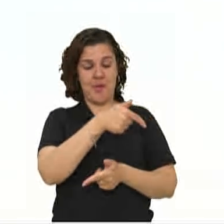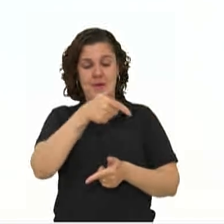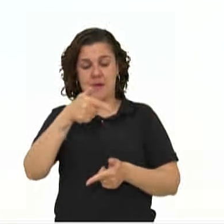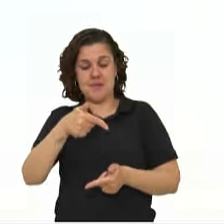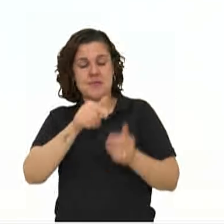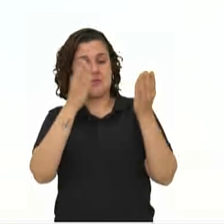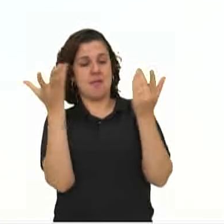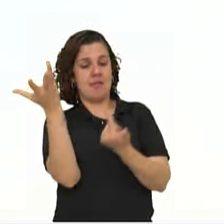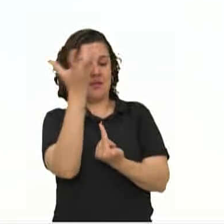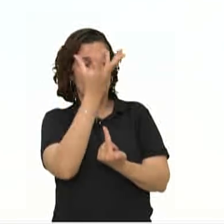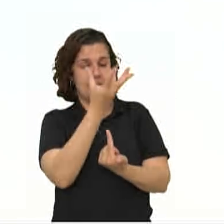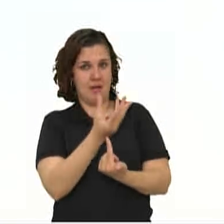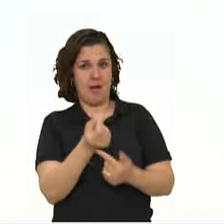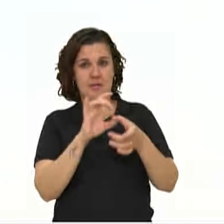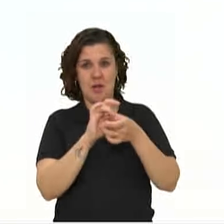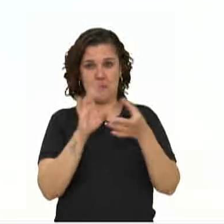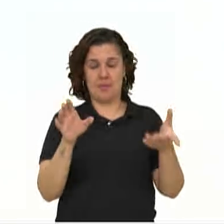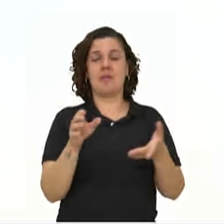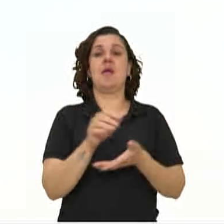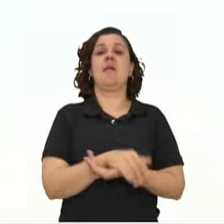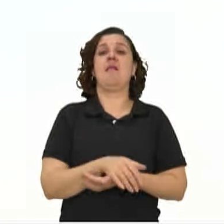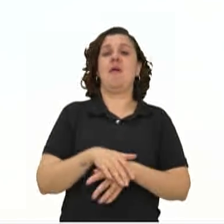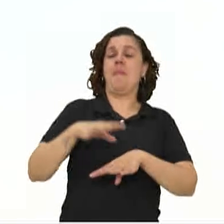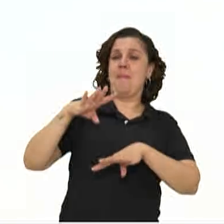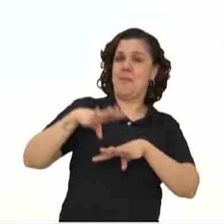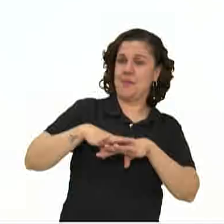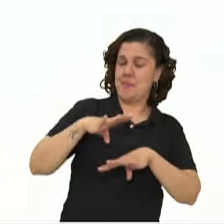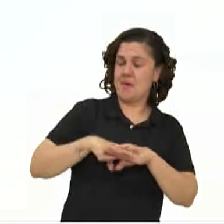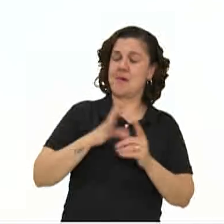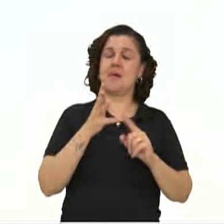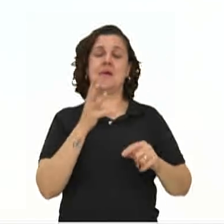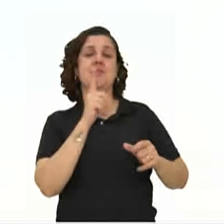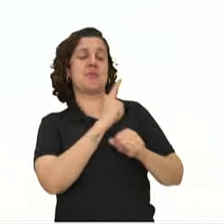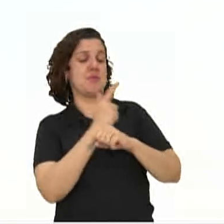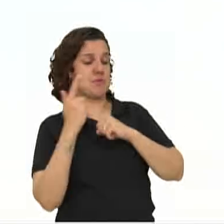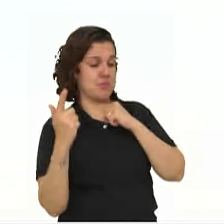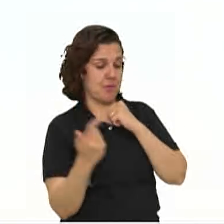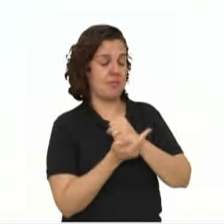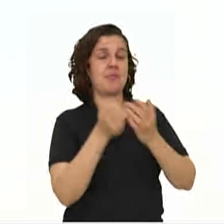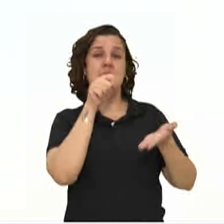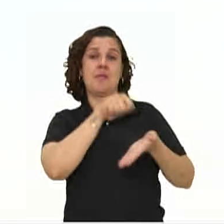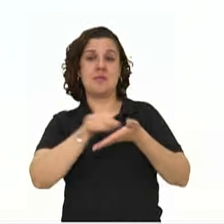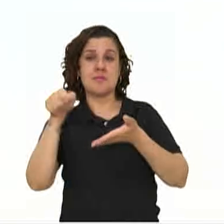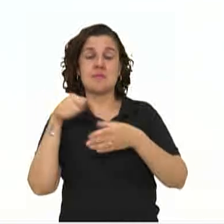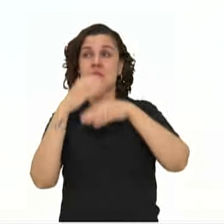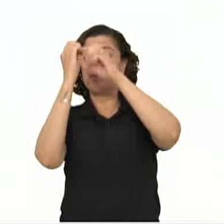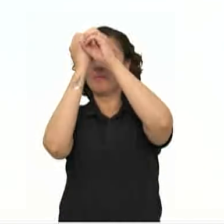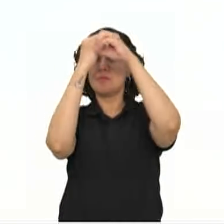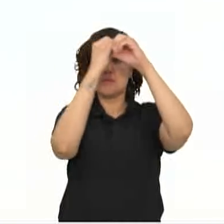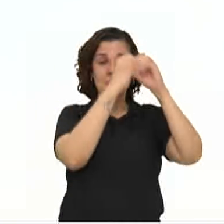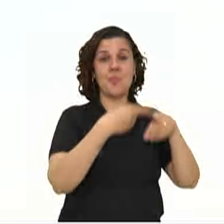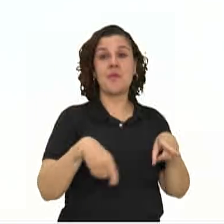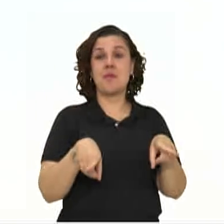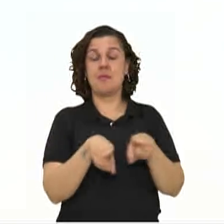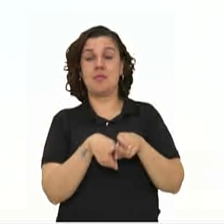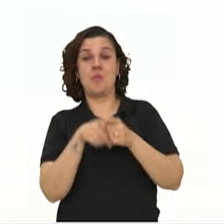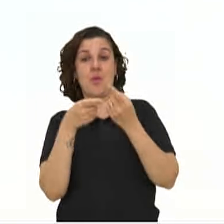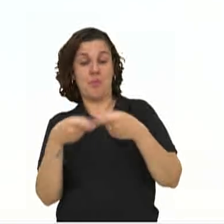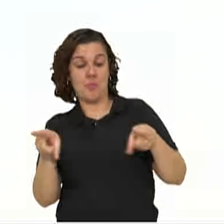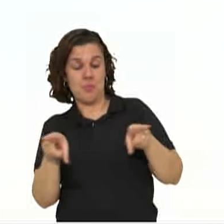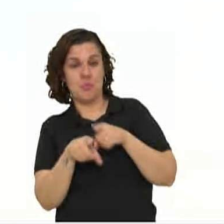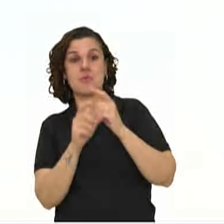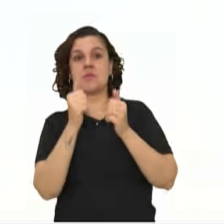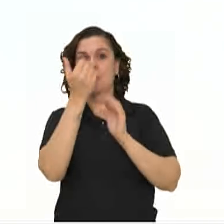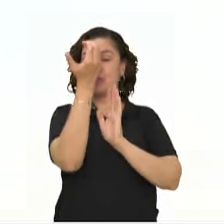liberais: a gramática, a retórica, a lógica, a aritmética, a geografia, a astronomia e a música. Mais tarde,